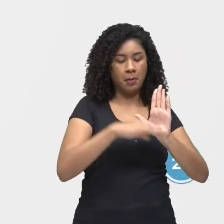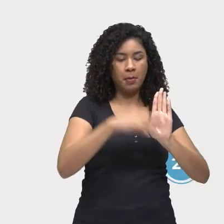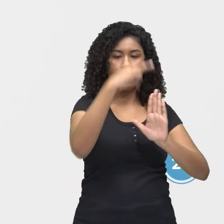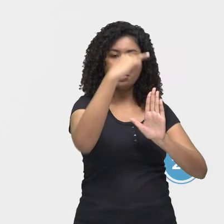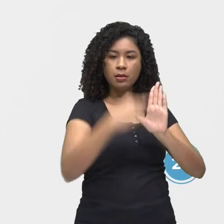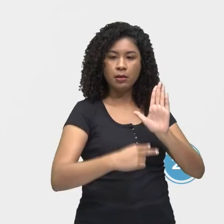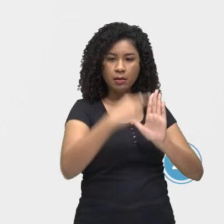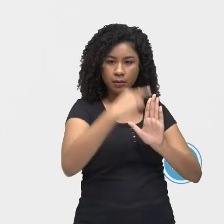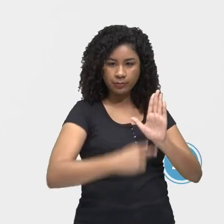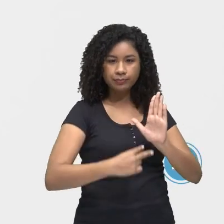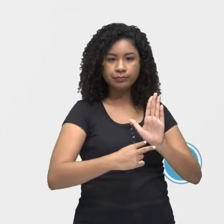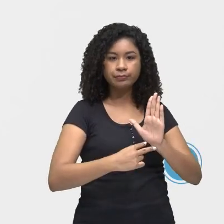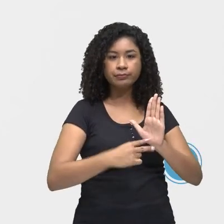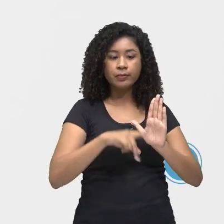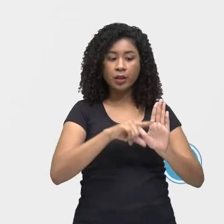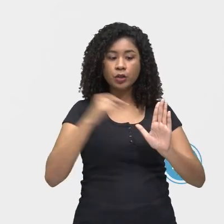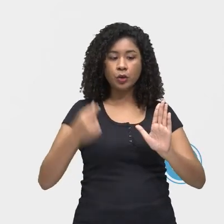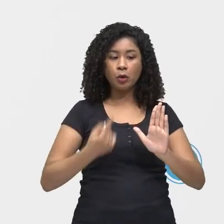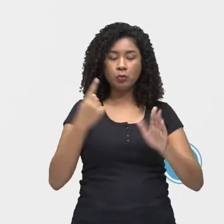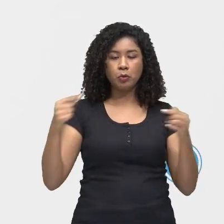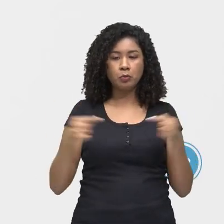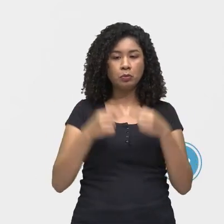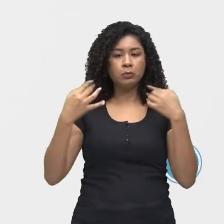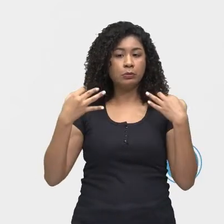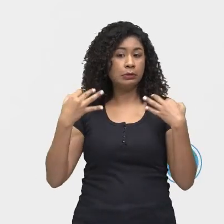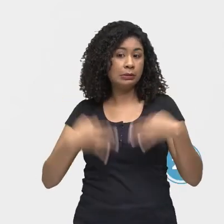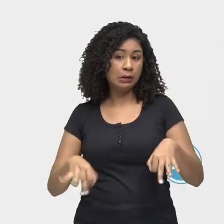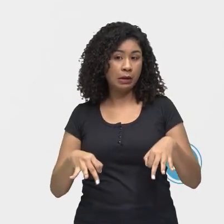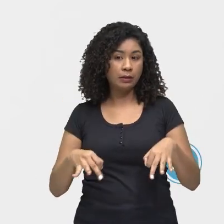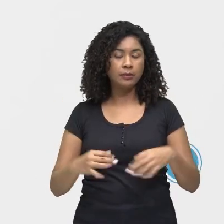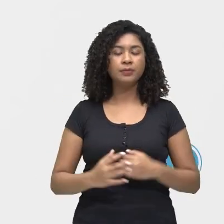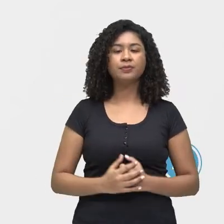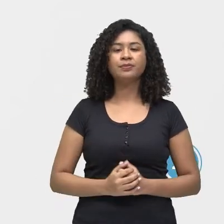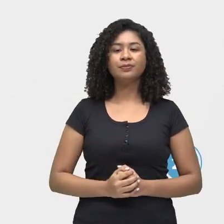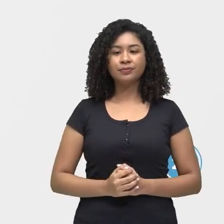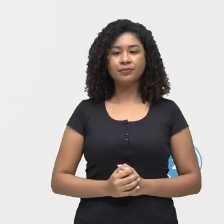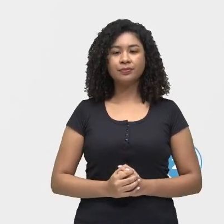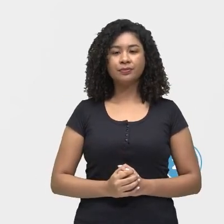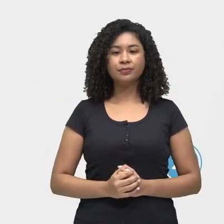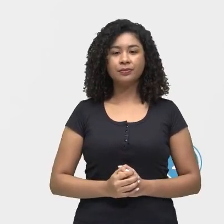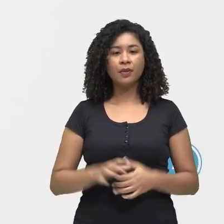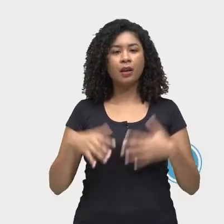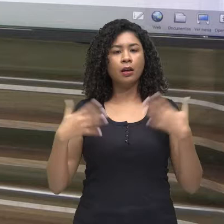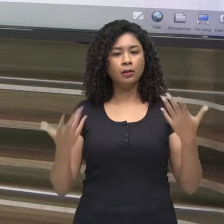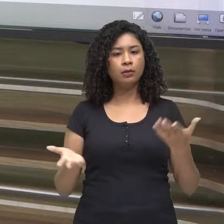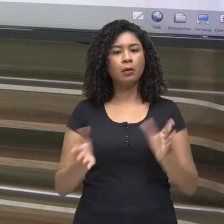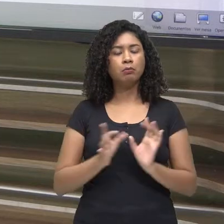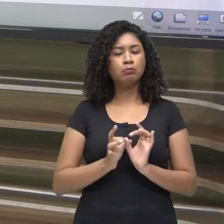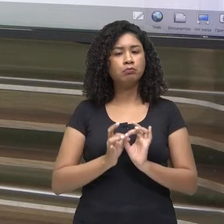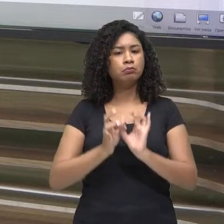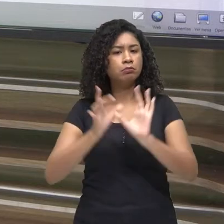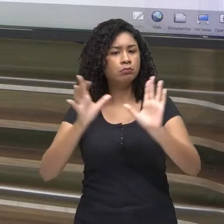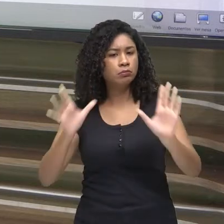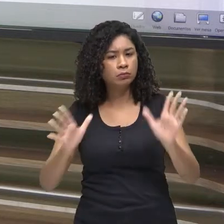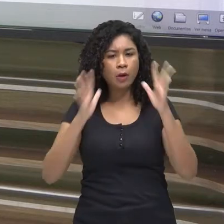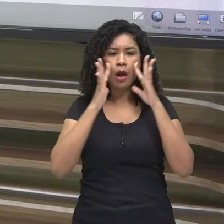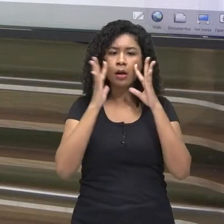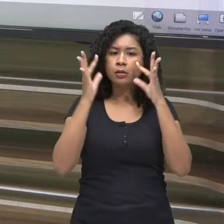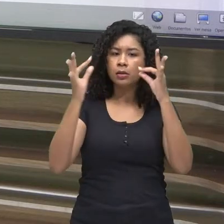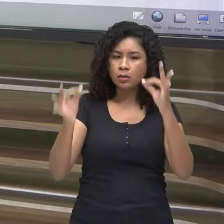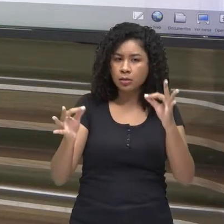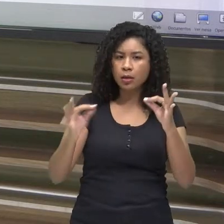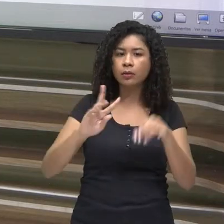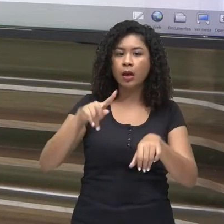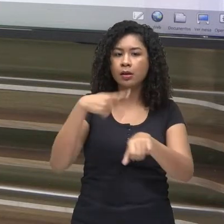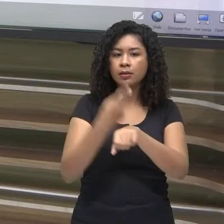vão marcar a que vocês acharem adequada, certo? Então, façam aí com atenção e daqui